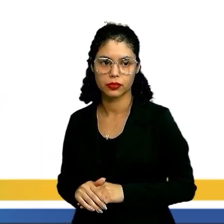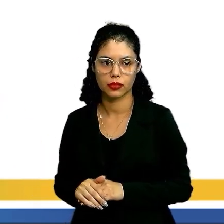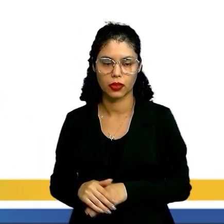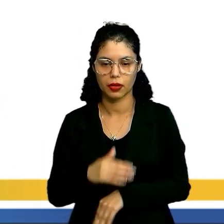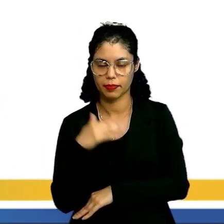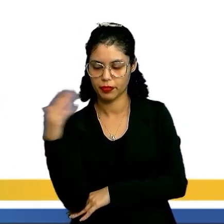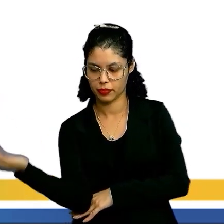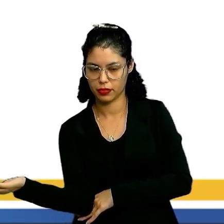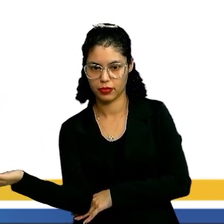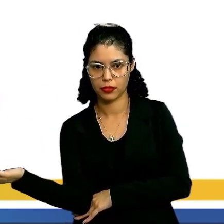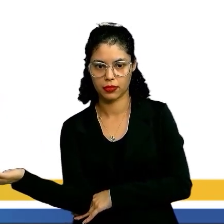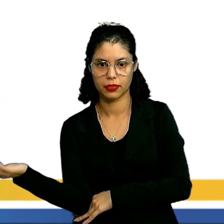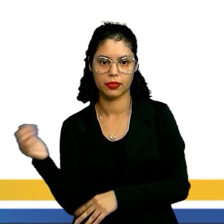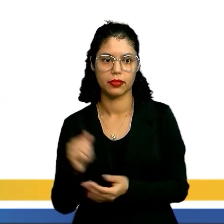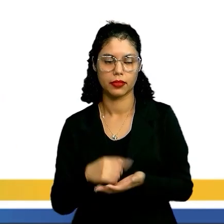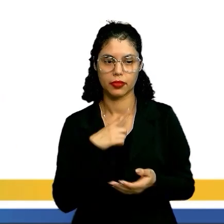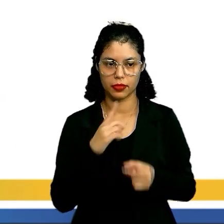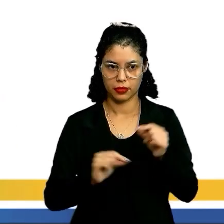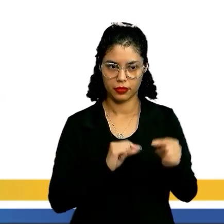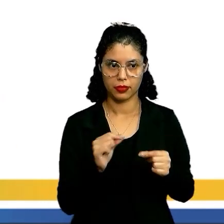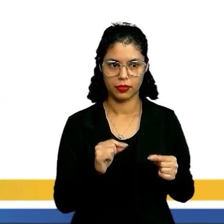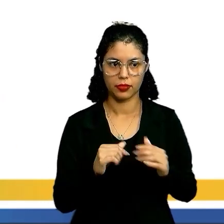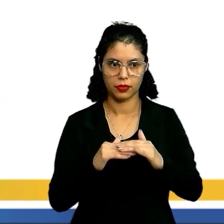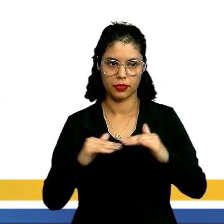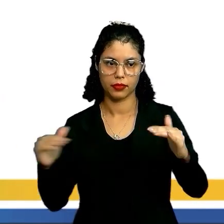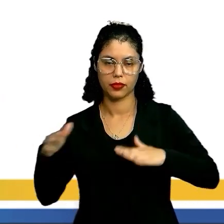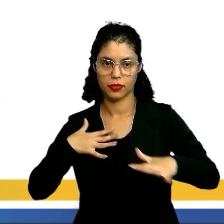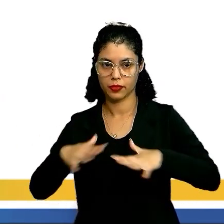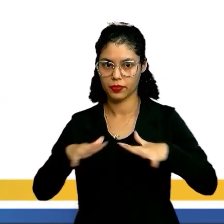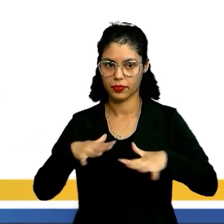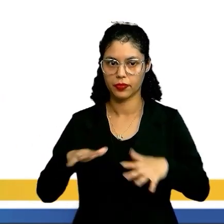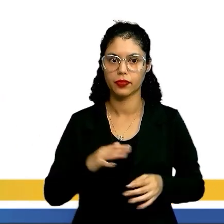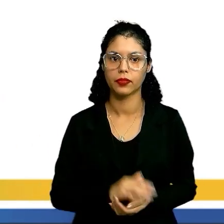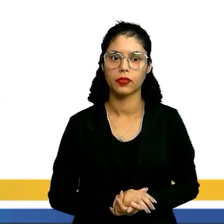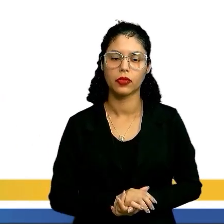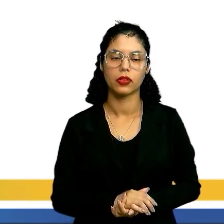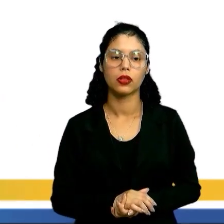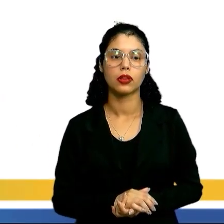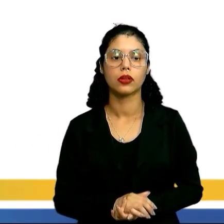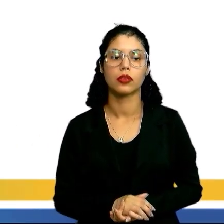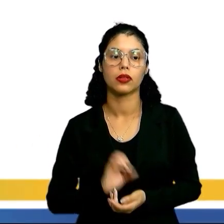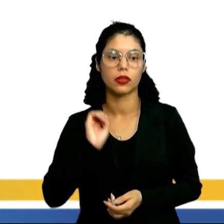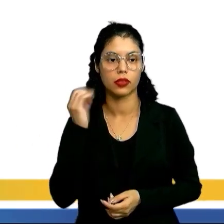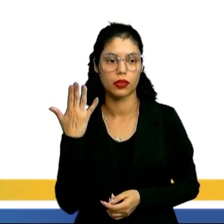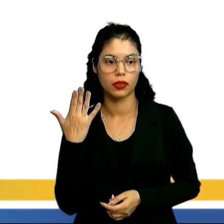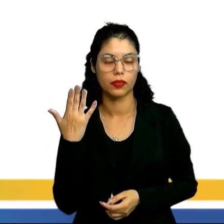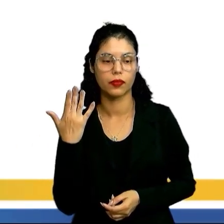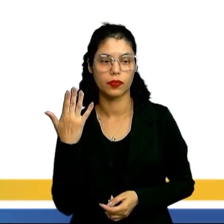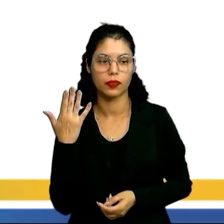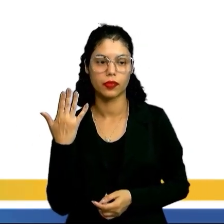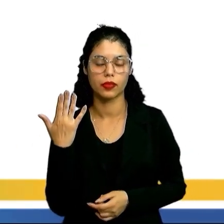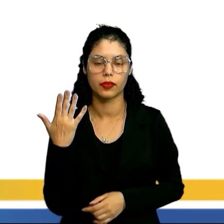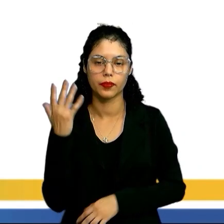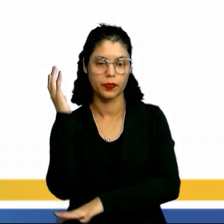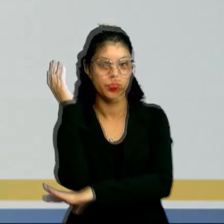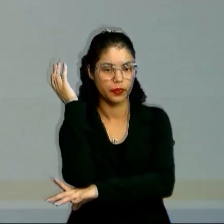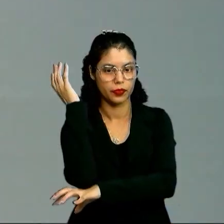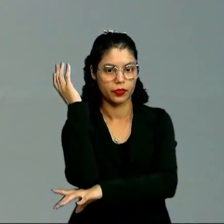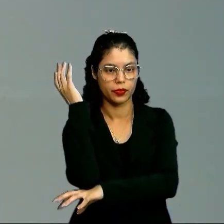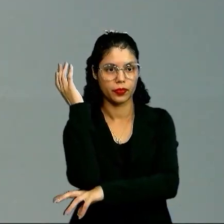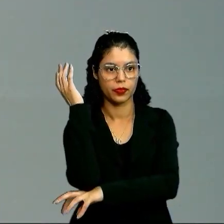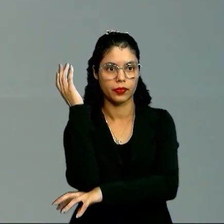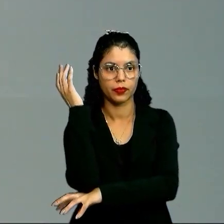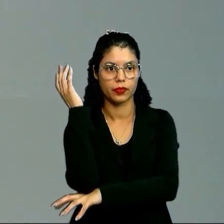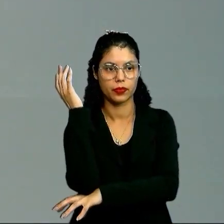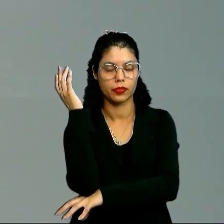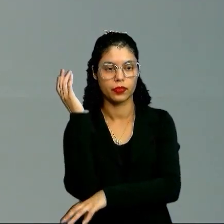no chão, ela está exercendo aí esse tipo de movimento, né, de tropismo. No caso aqui, a raiz, ela